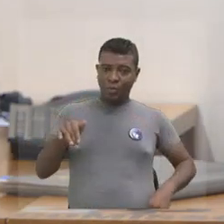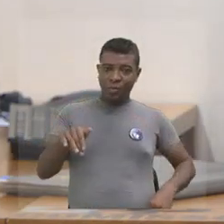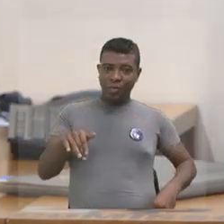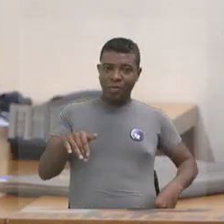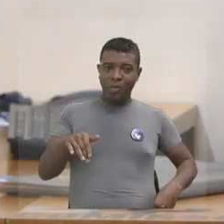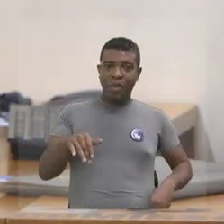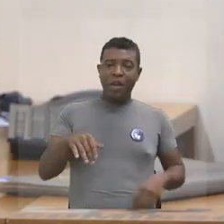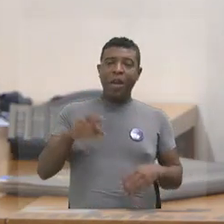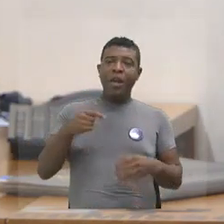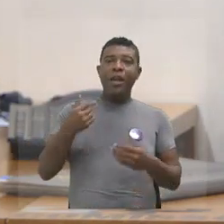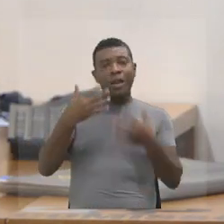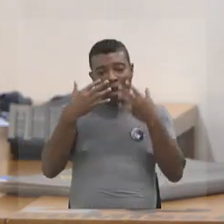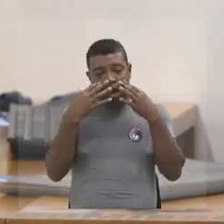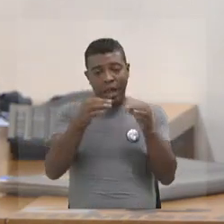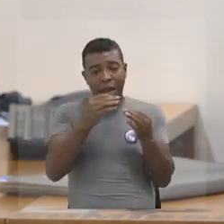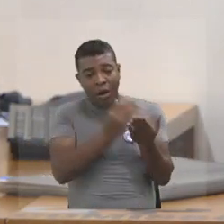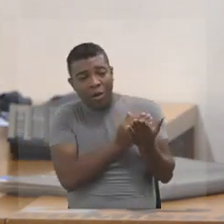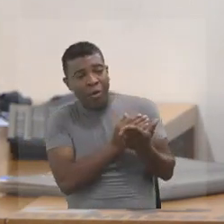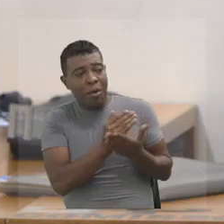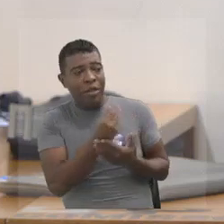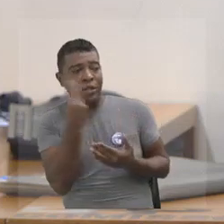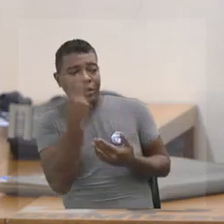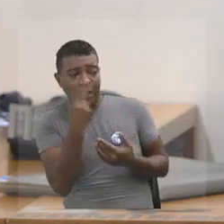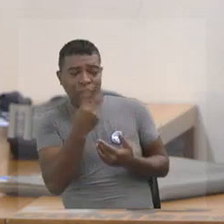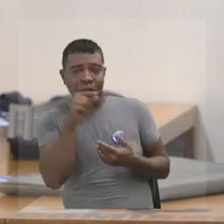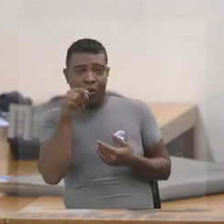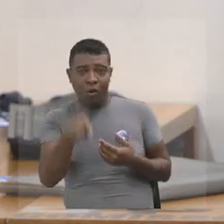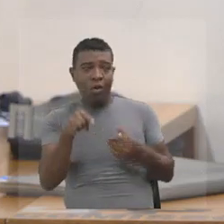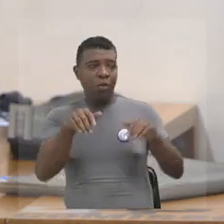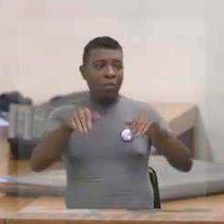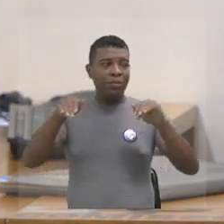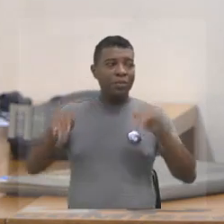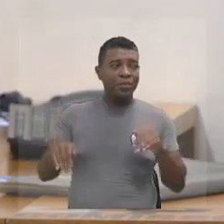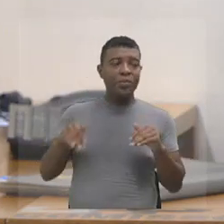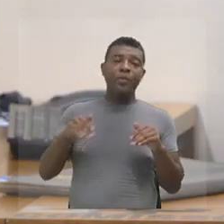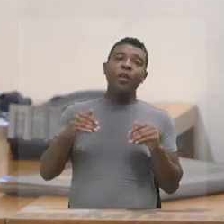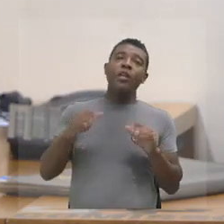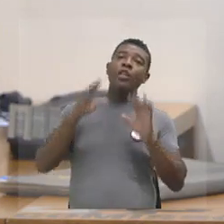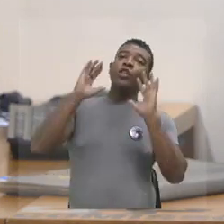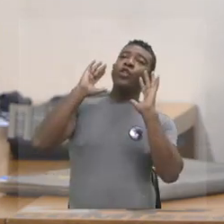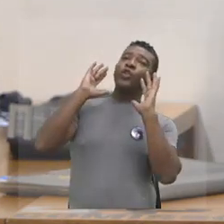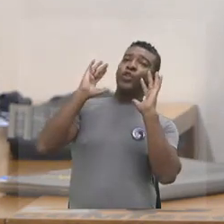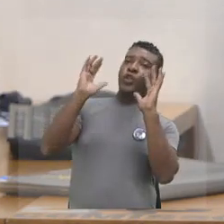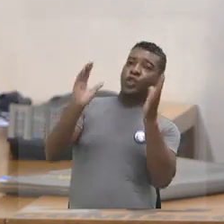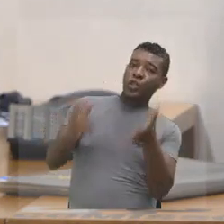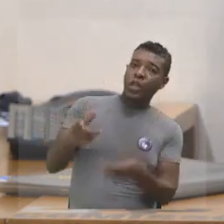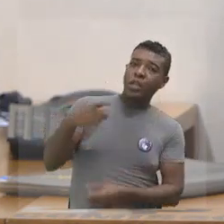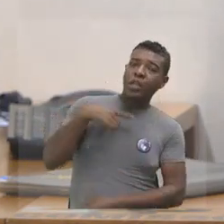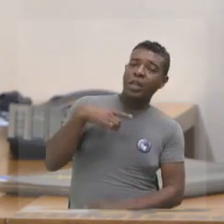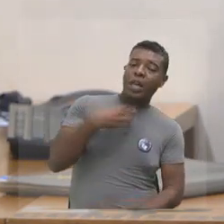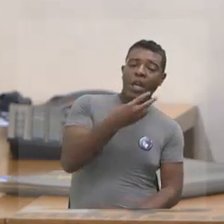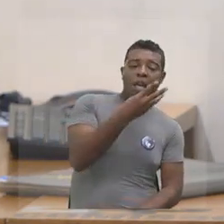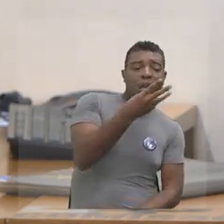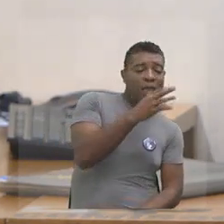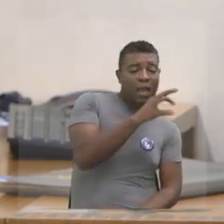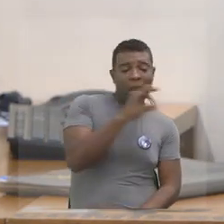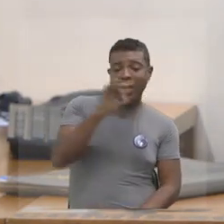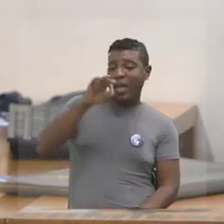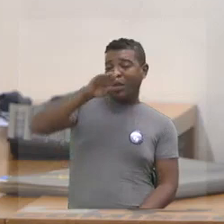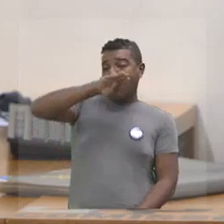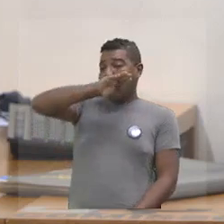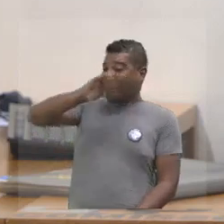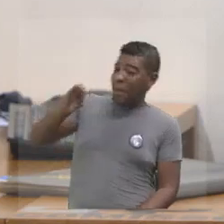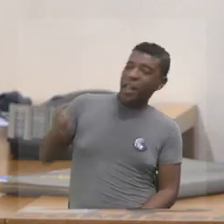desse segundo mandatos já temos aí mais de 300 bilhões de investimentos